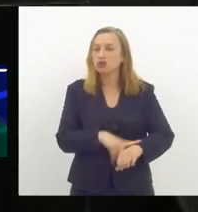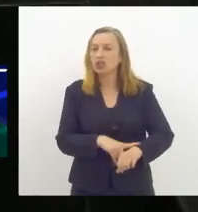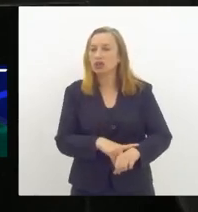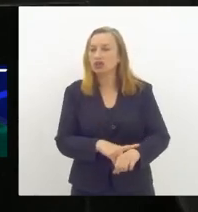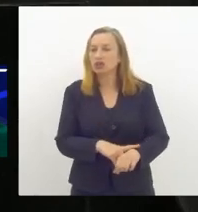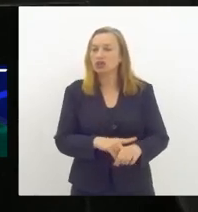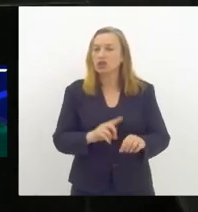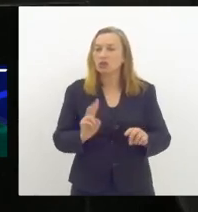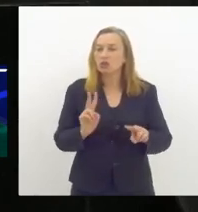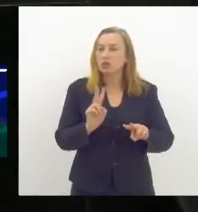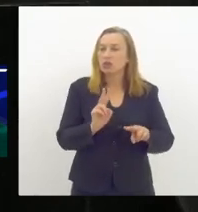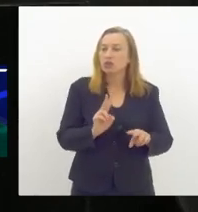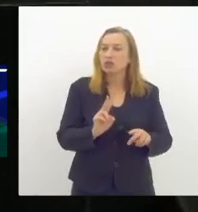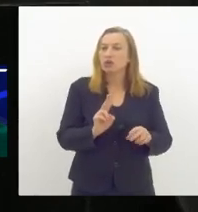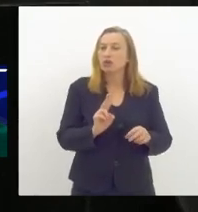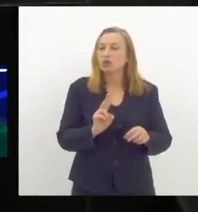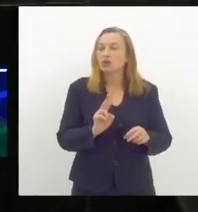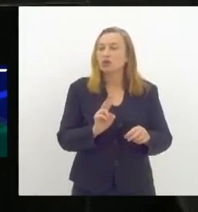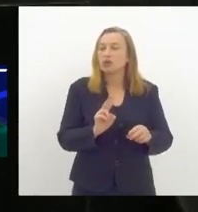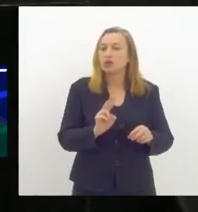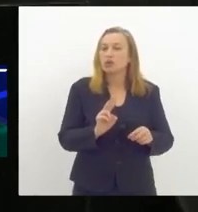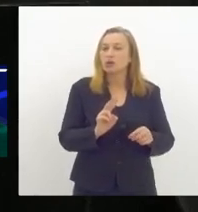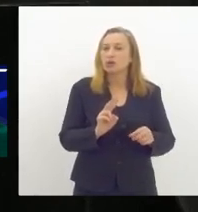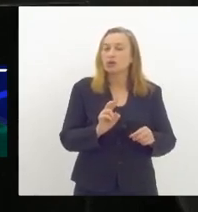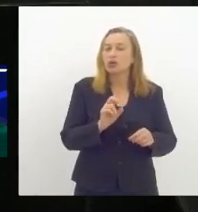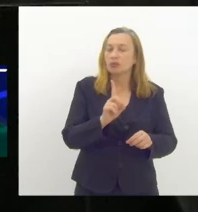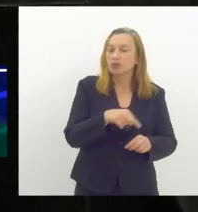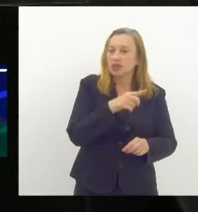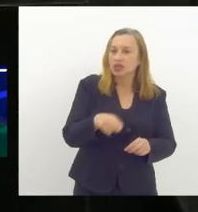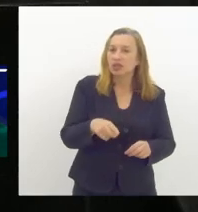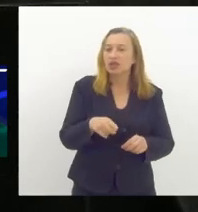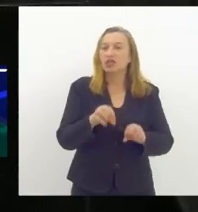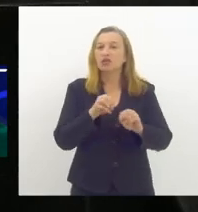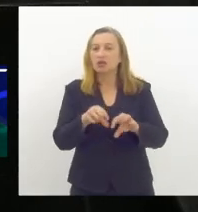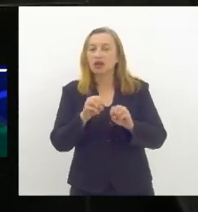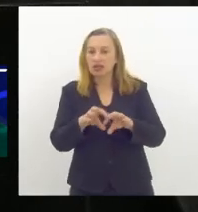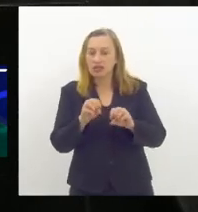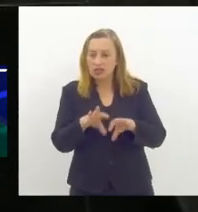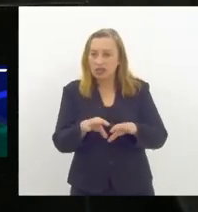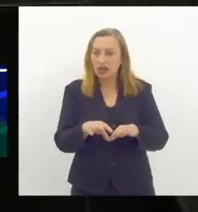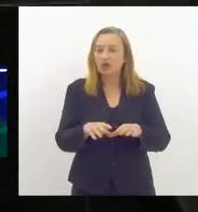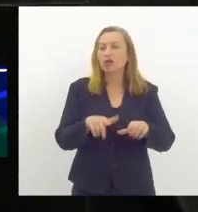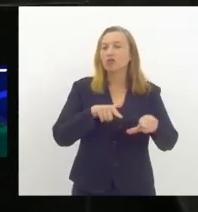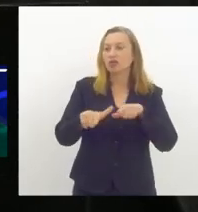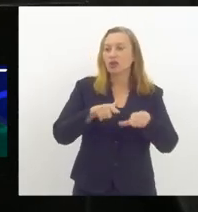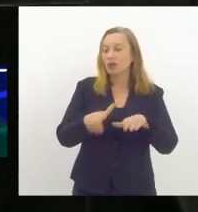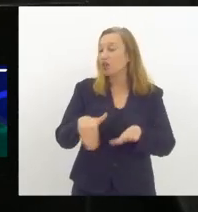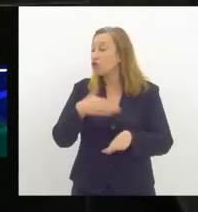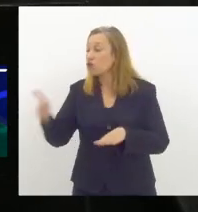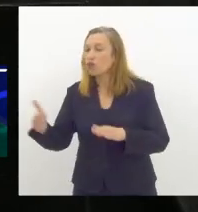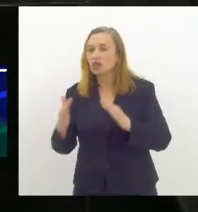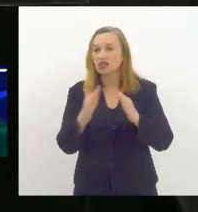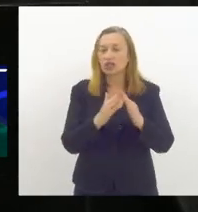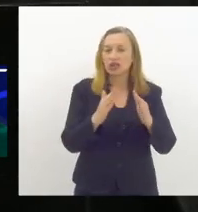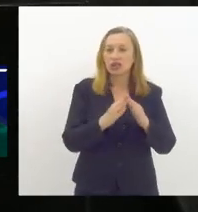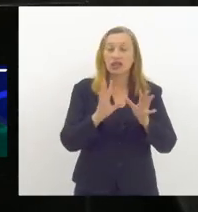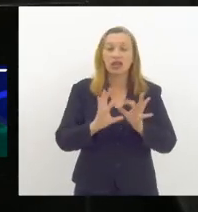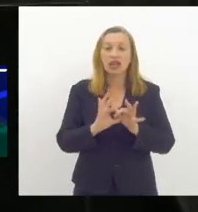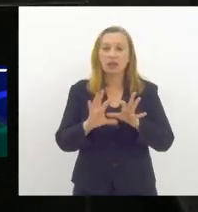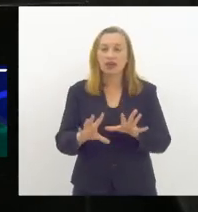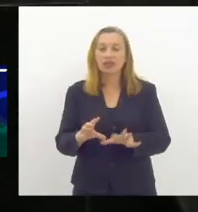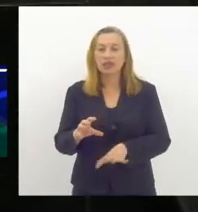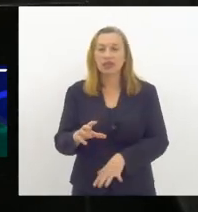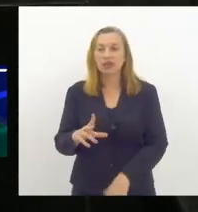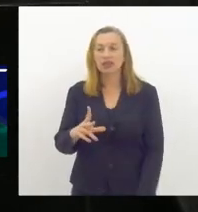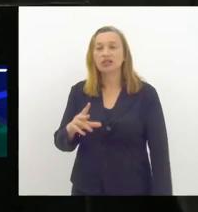foram privadas ao acesso à educação formal ao trabalho fora de casa e autonomia